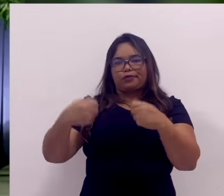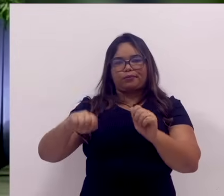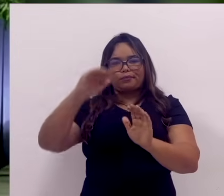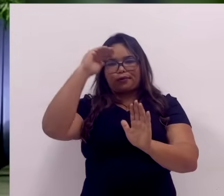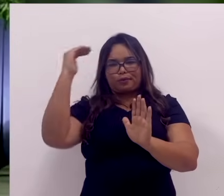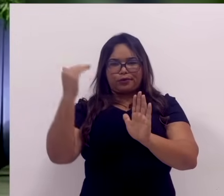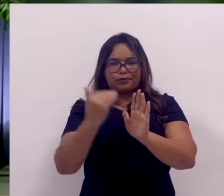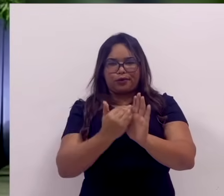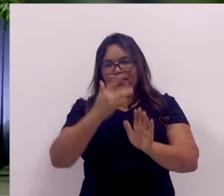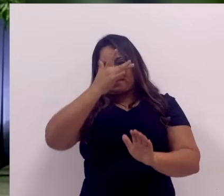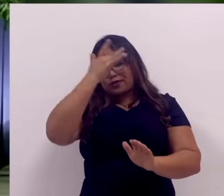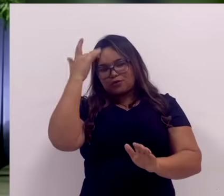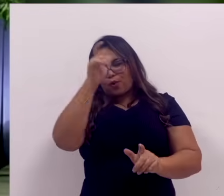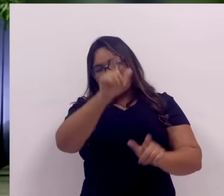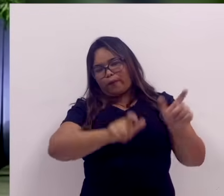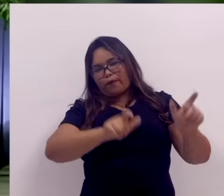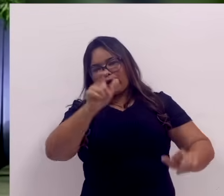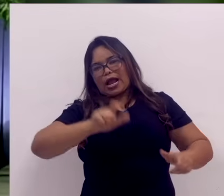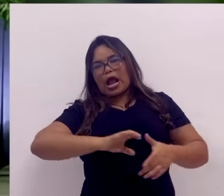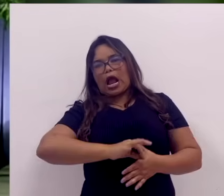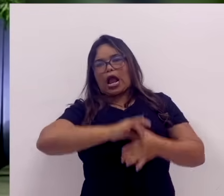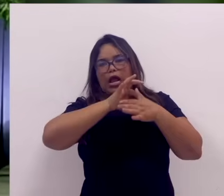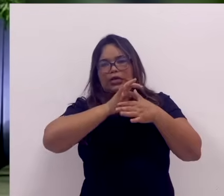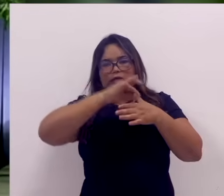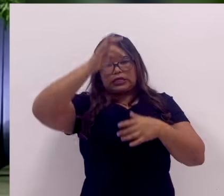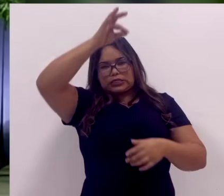homem era carne e espírito.